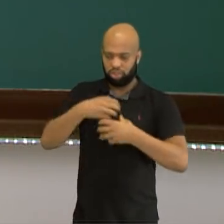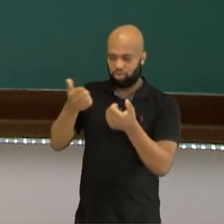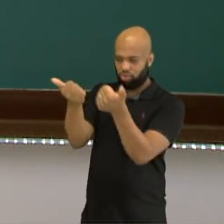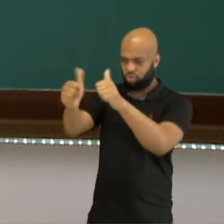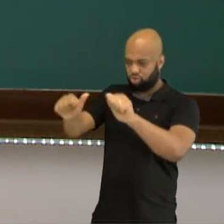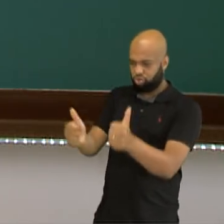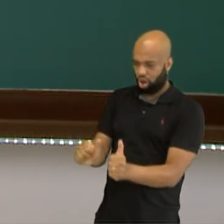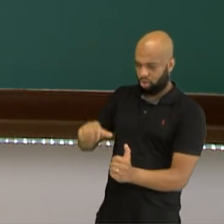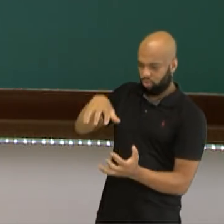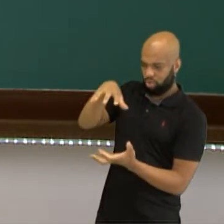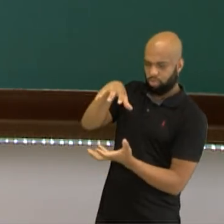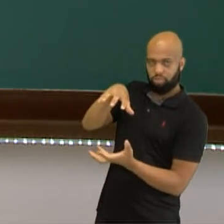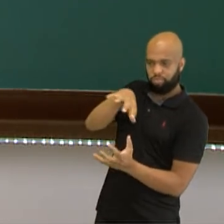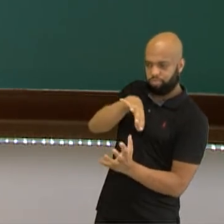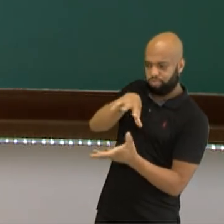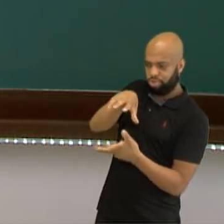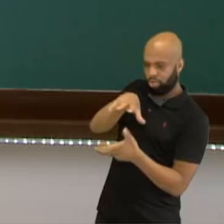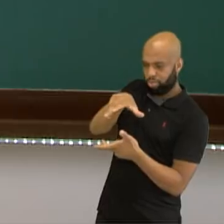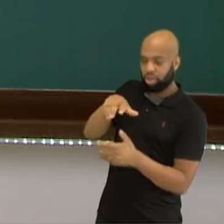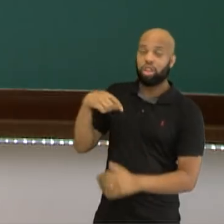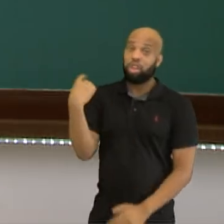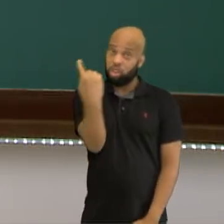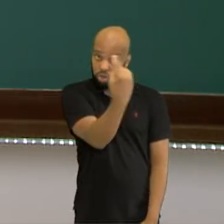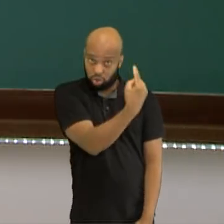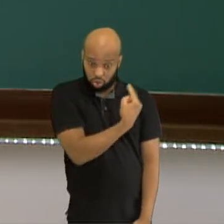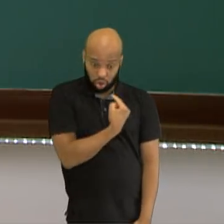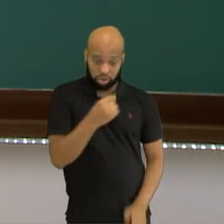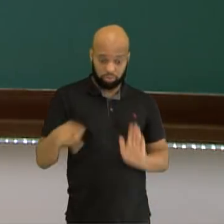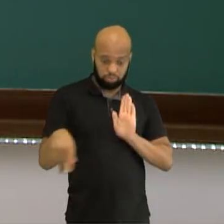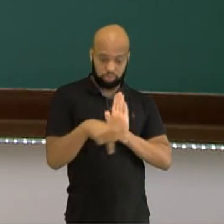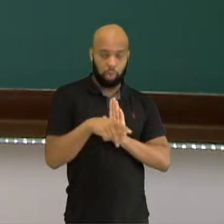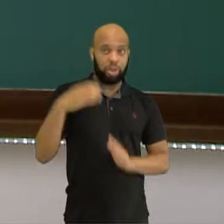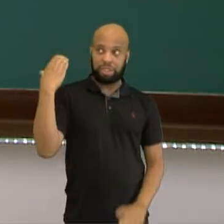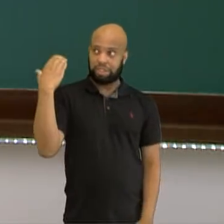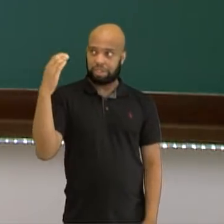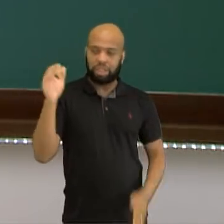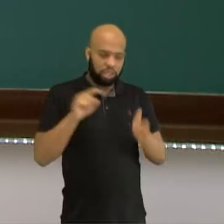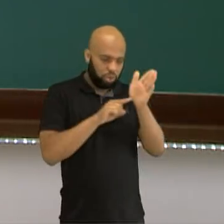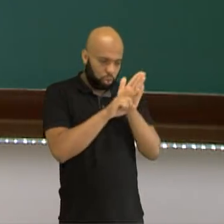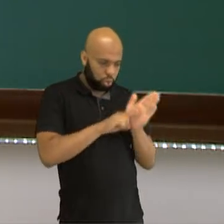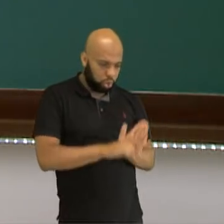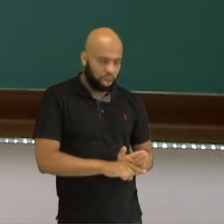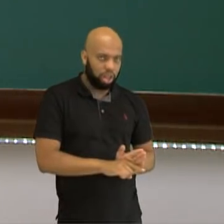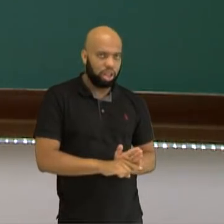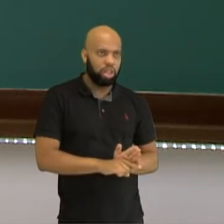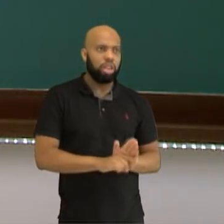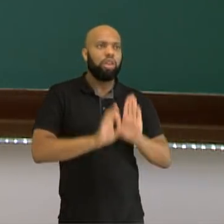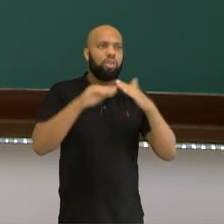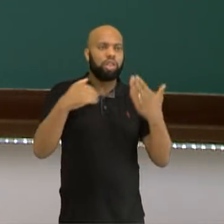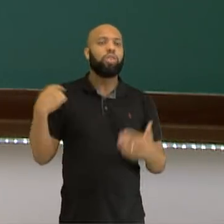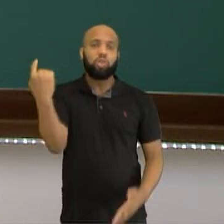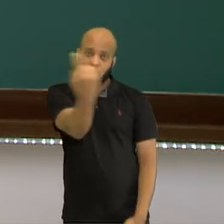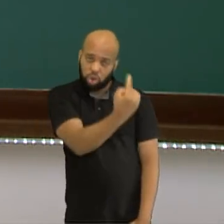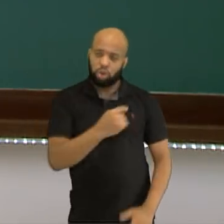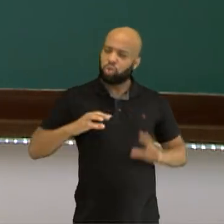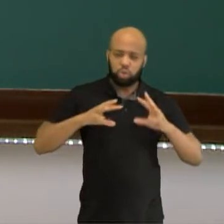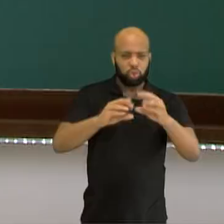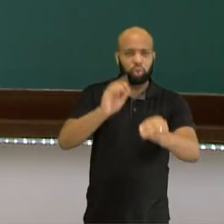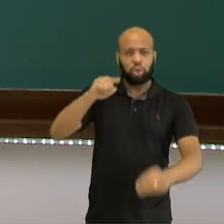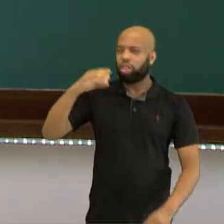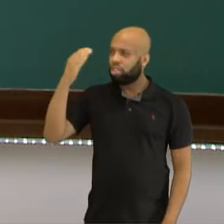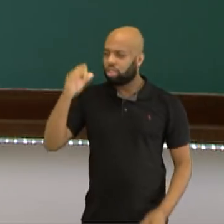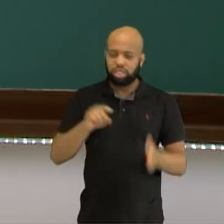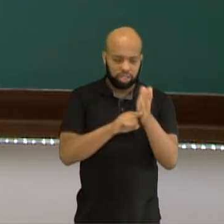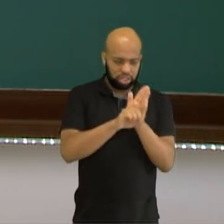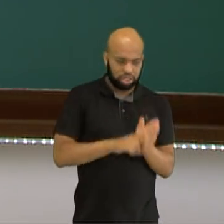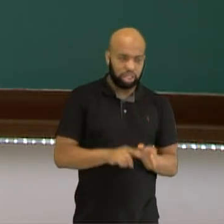planeta. E nós, enquanto cientistas, nós estamos estudando ciências, então nós somos cientistas. Mas